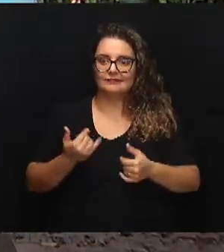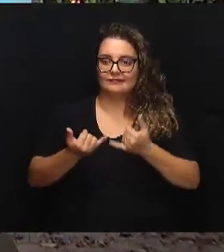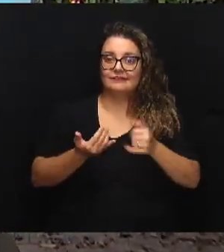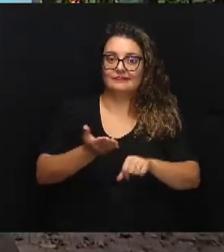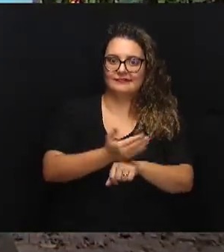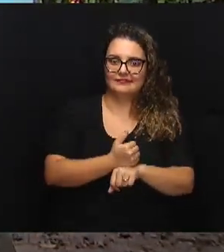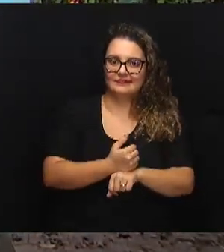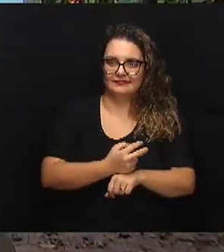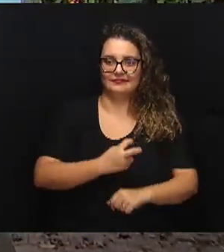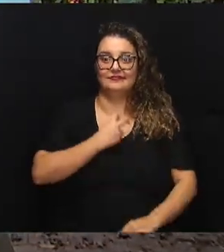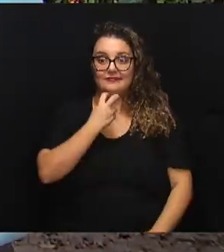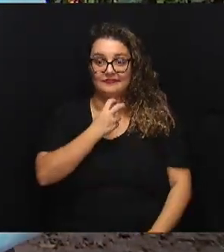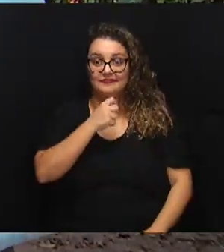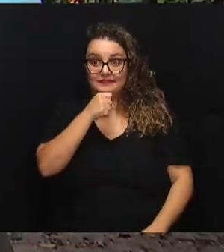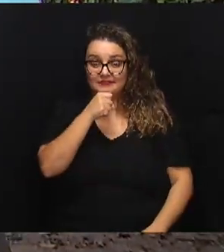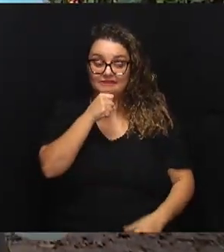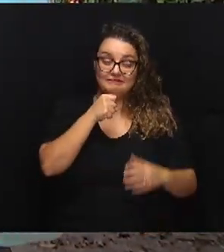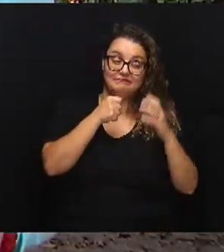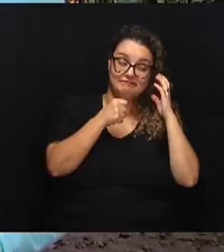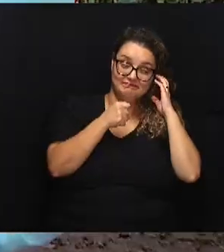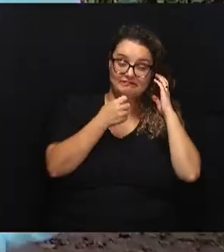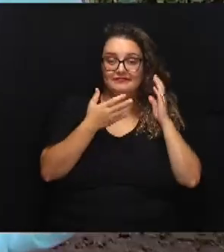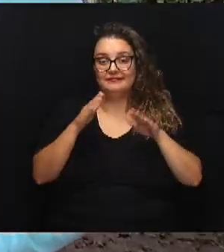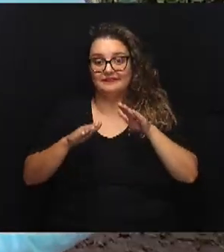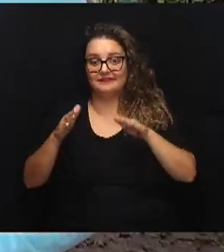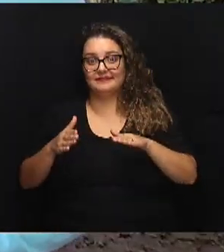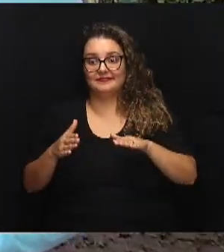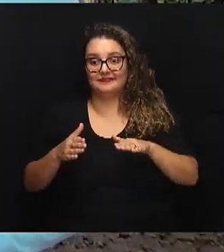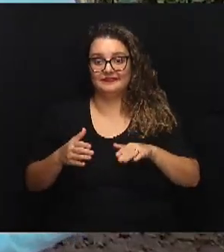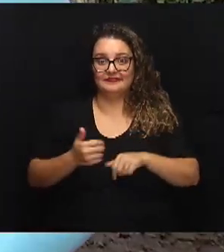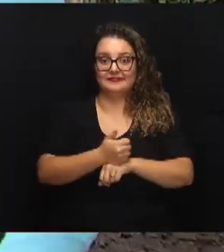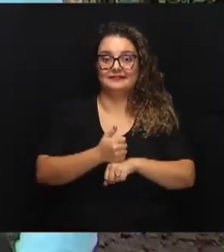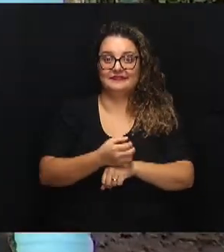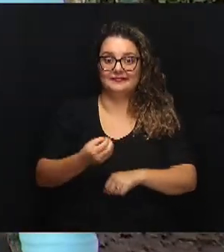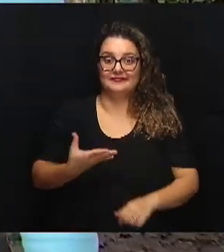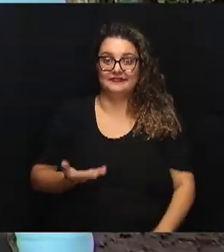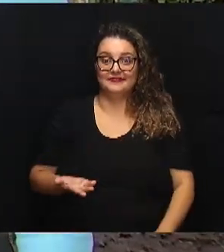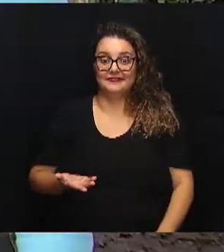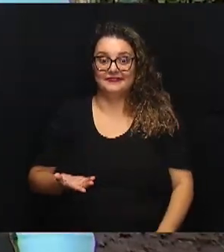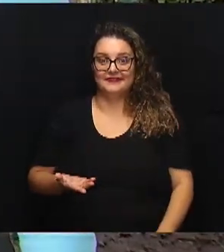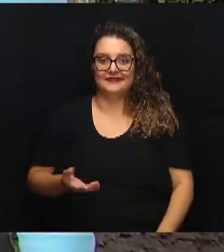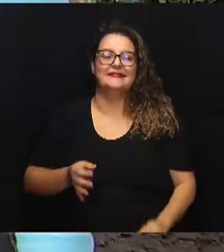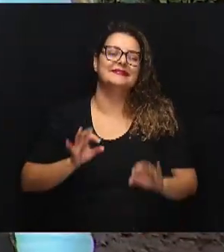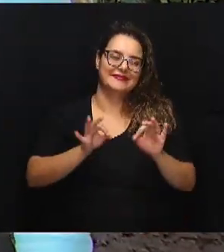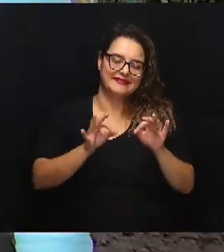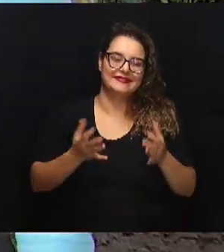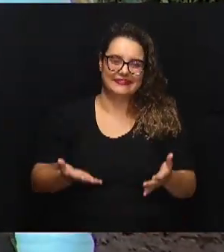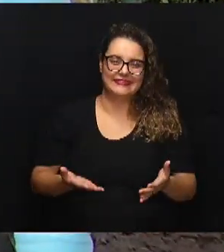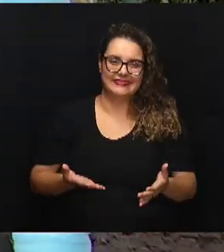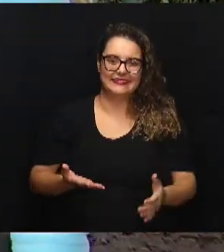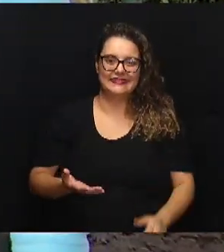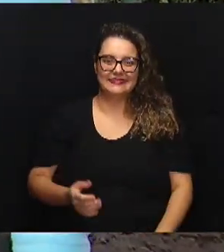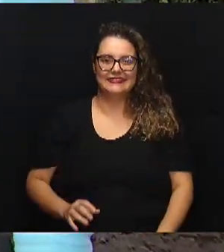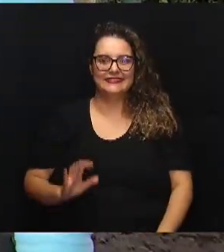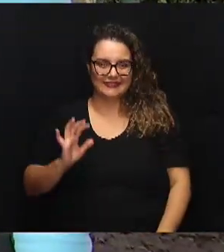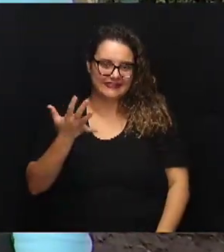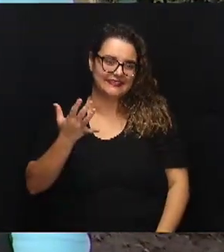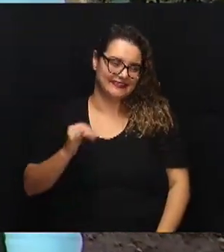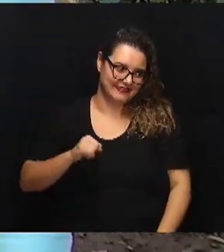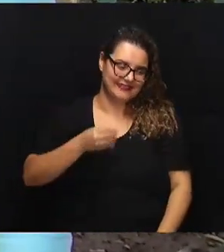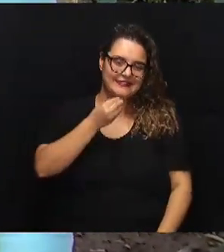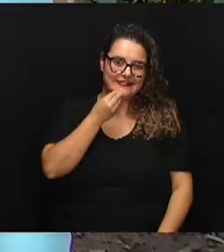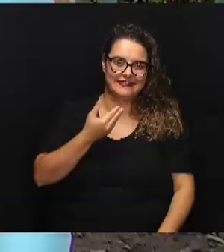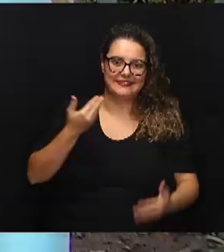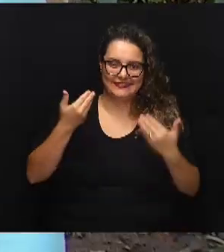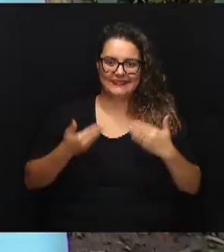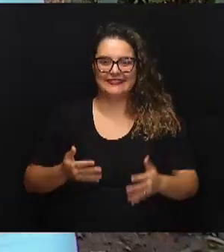tem voz de locutor. De repente, vai pintar uma nova profissão aí, né? Com certeza. Aparecendo uma oportunidade, eu estou